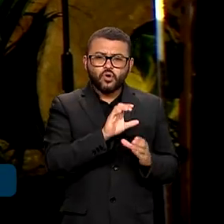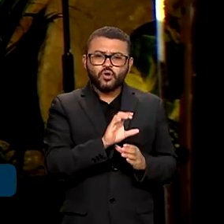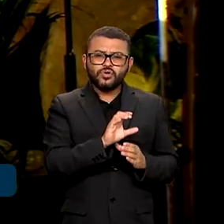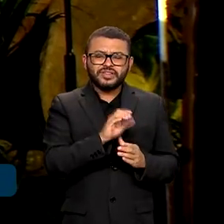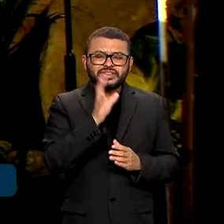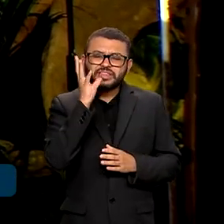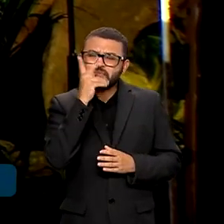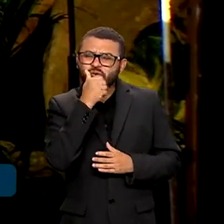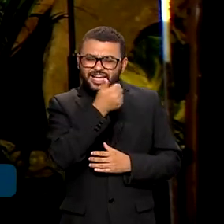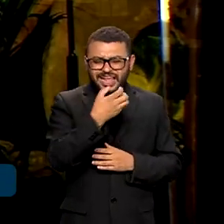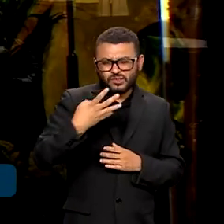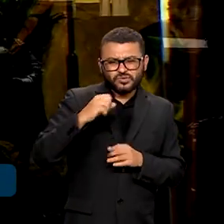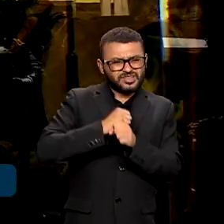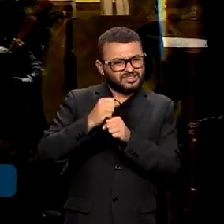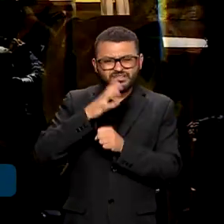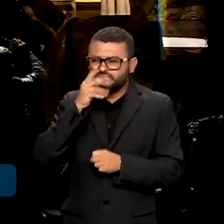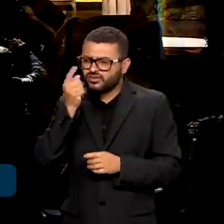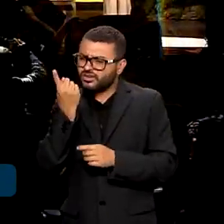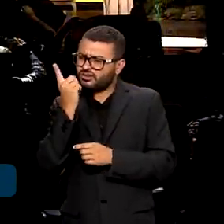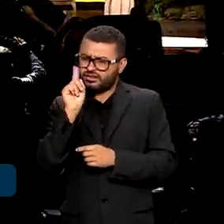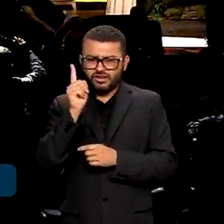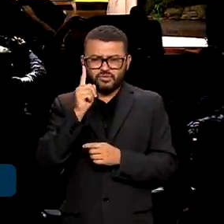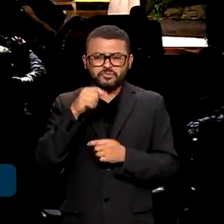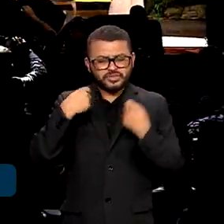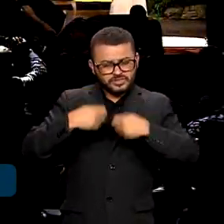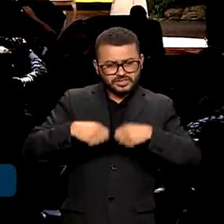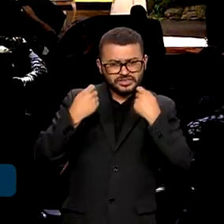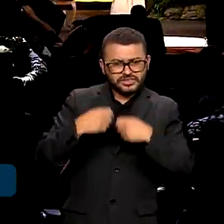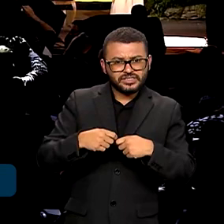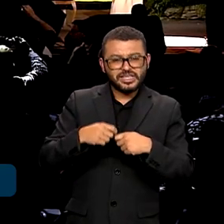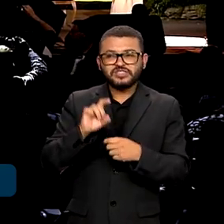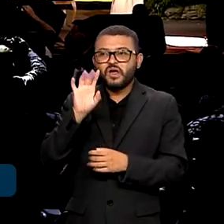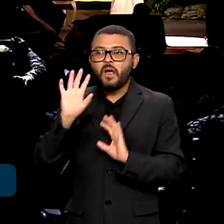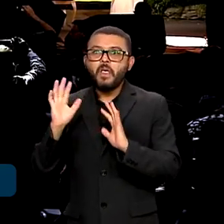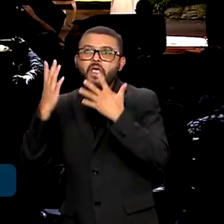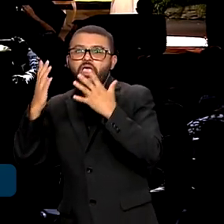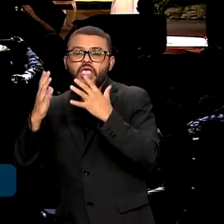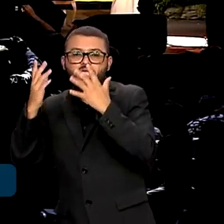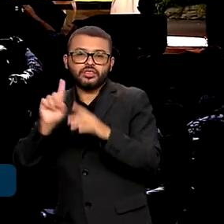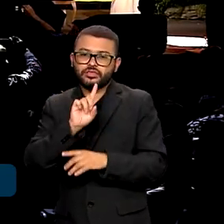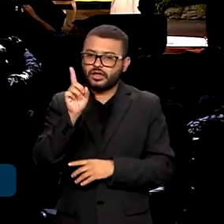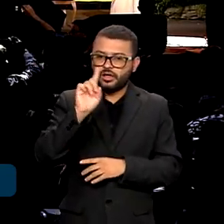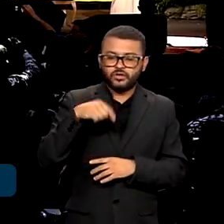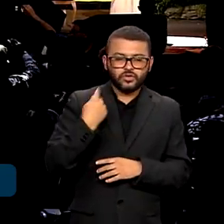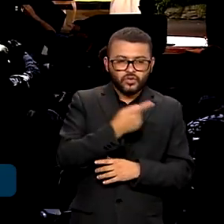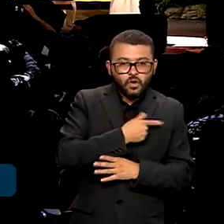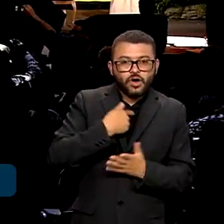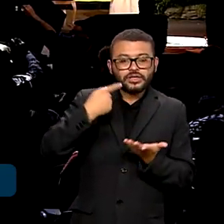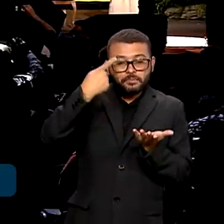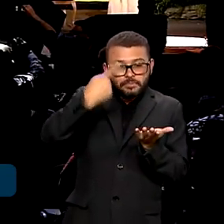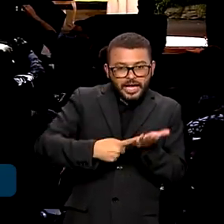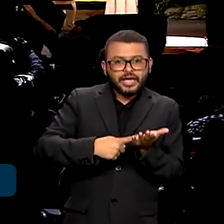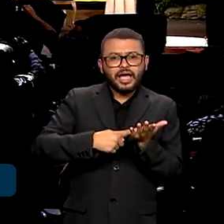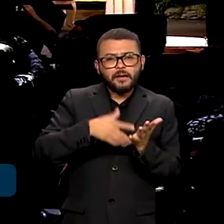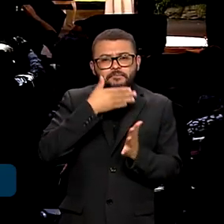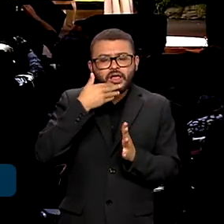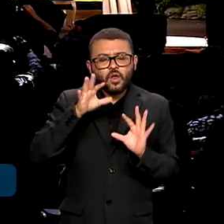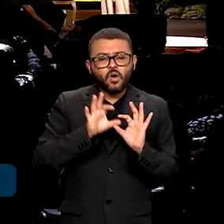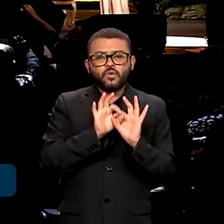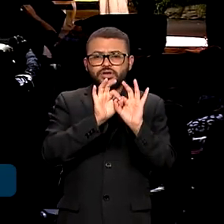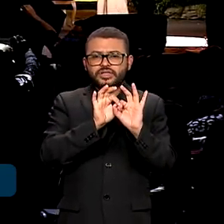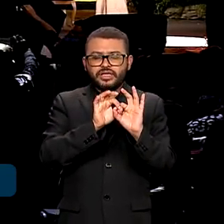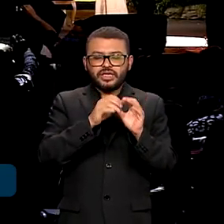14 anos, que essa cúpula não seja mais um evento, mas que seja um momento de implementação